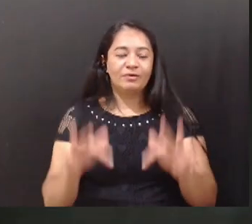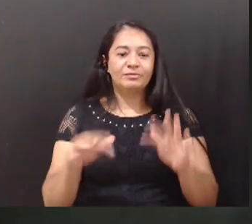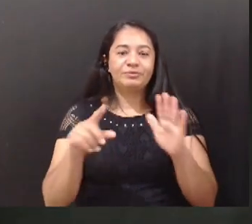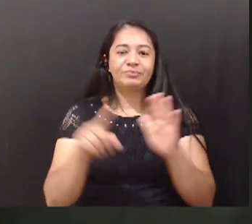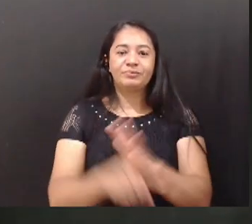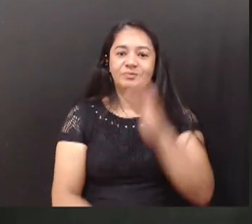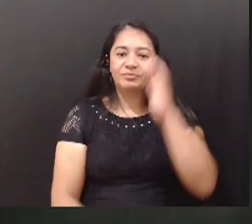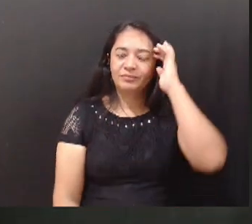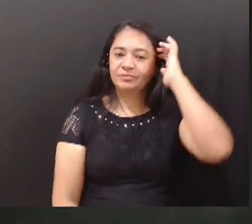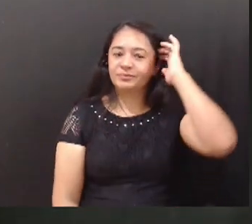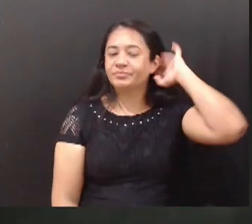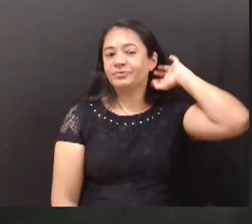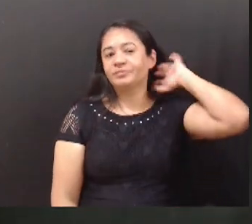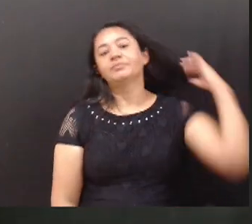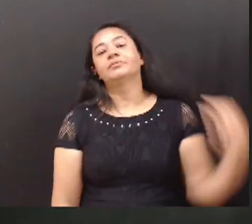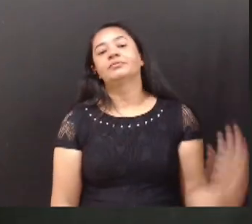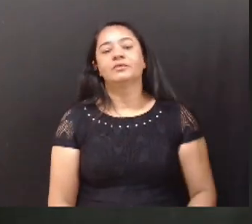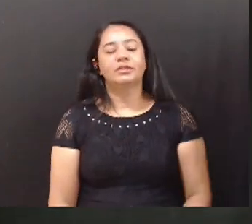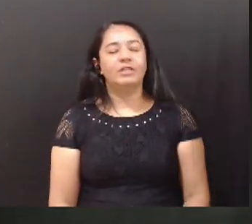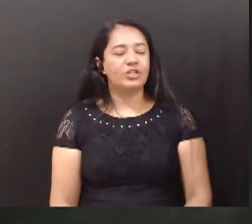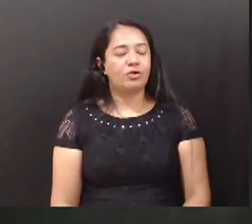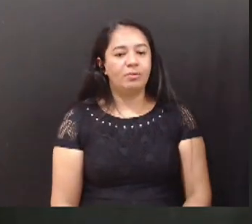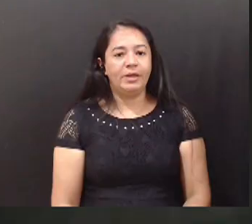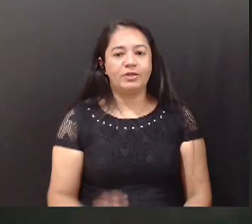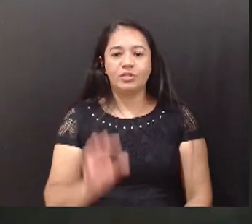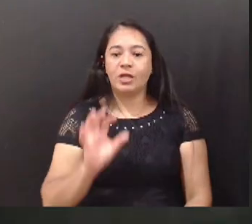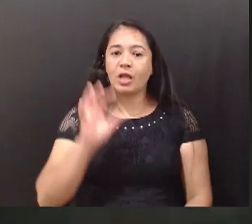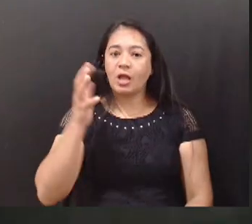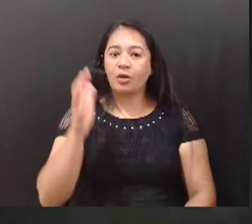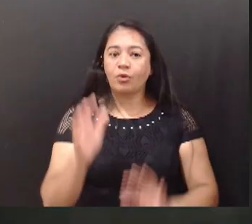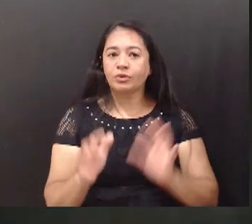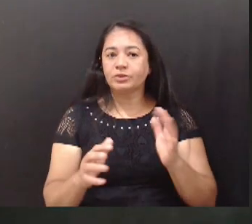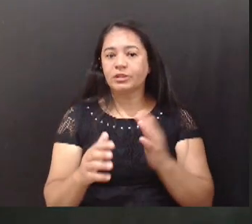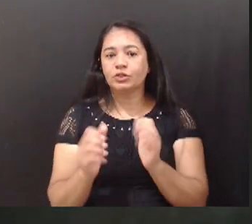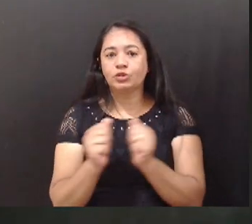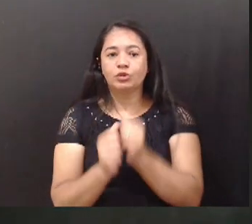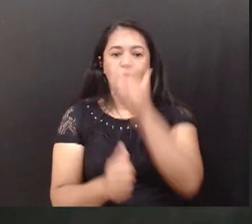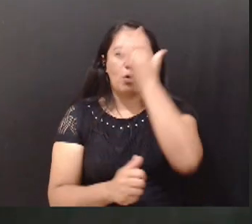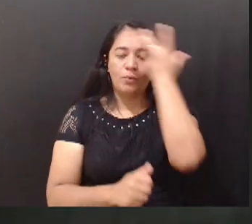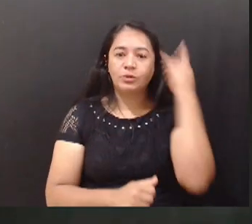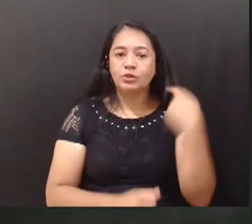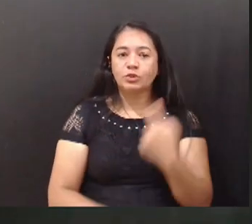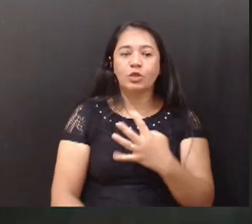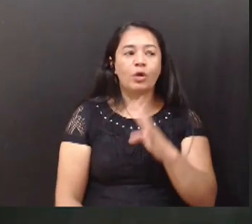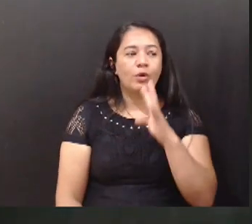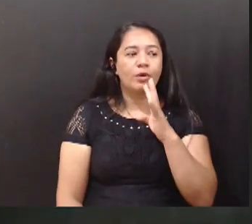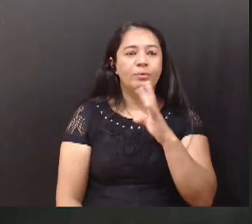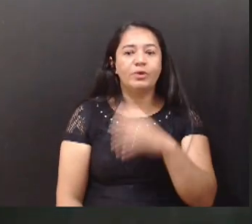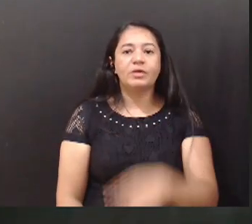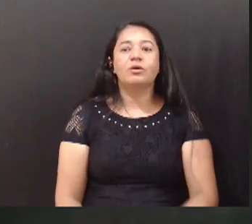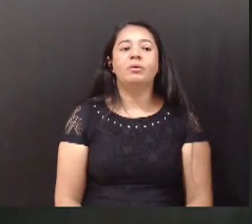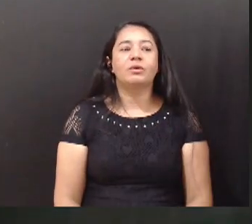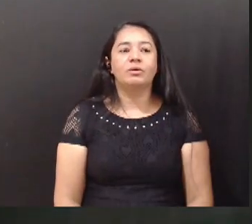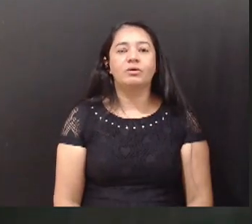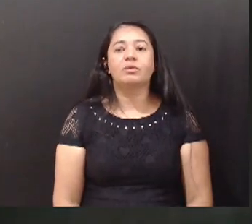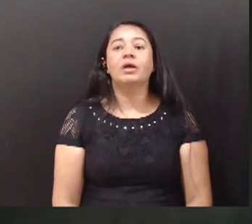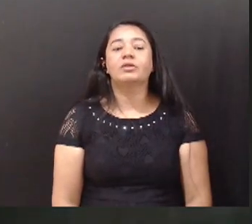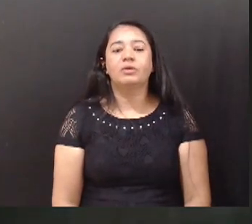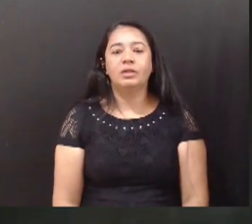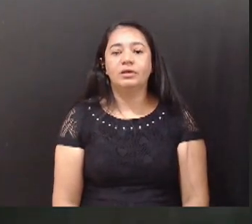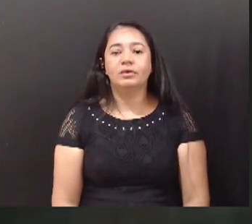coisa aqui que aconteceu também com pessoas que a gente conhece. Uma questão, olha